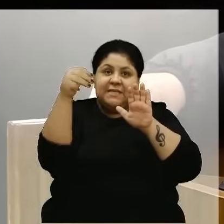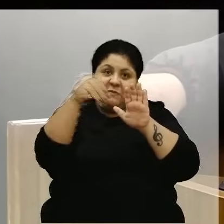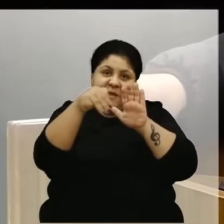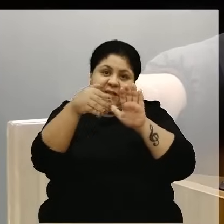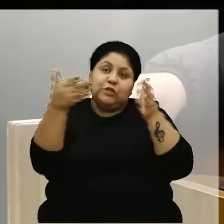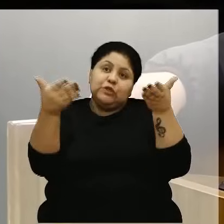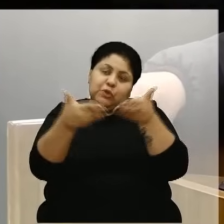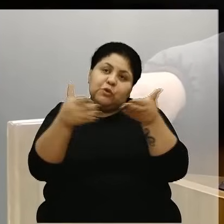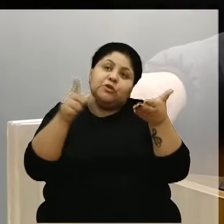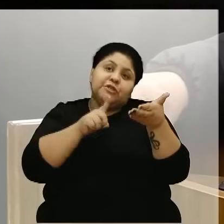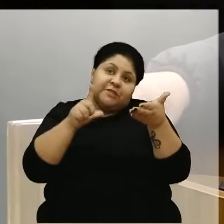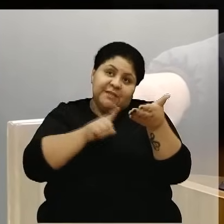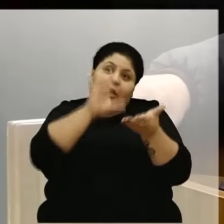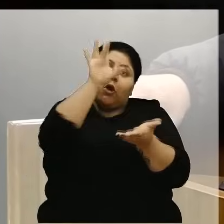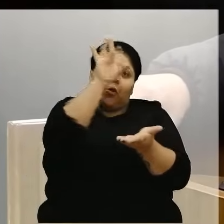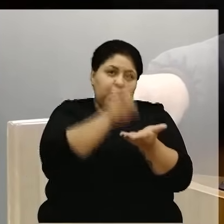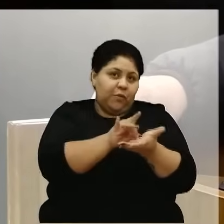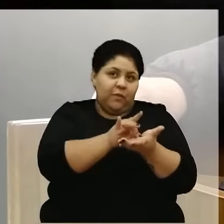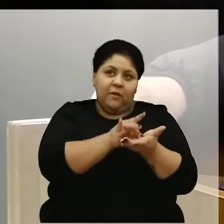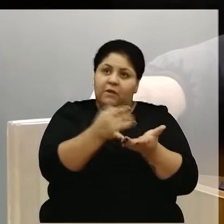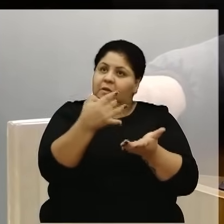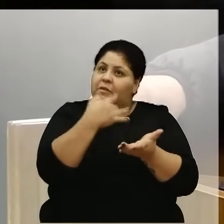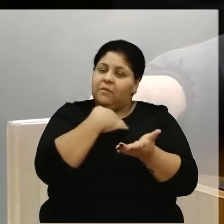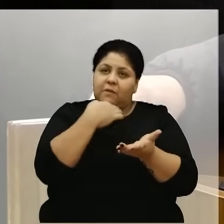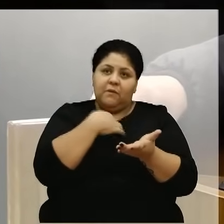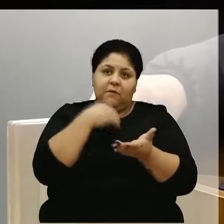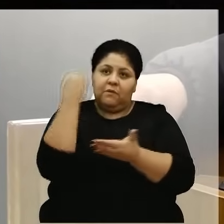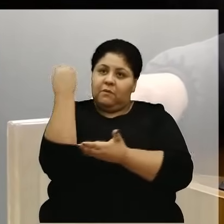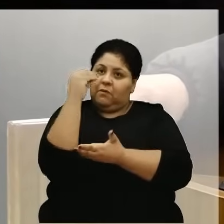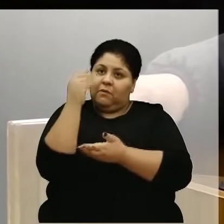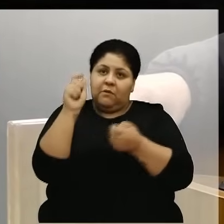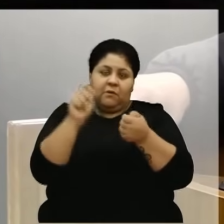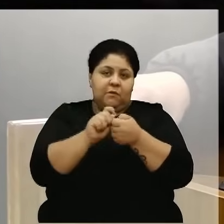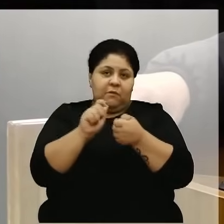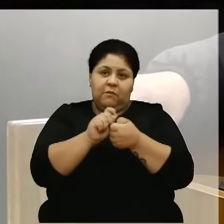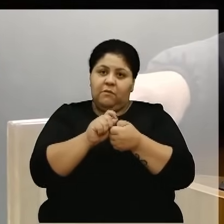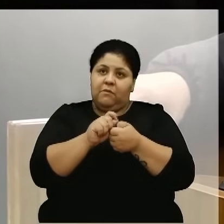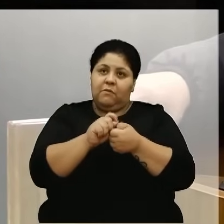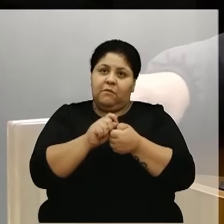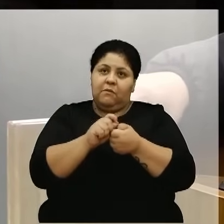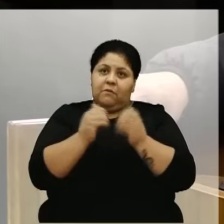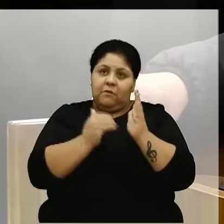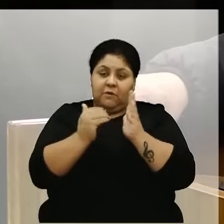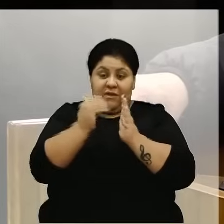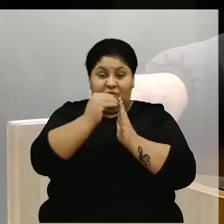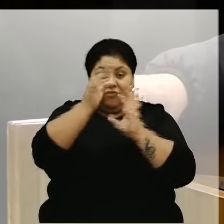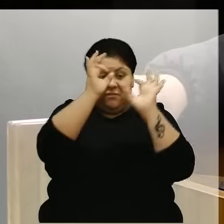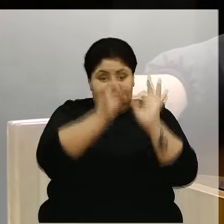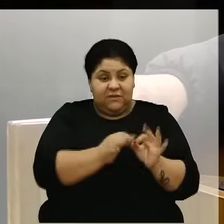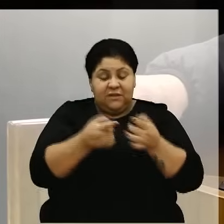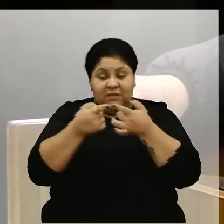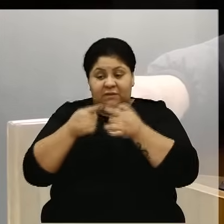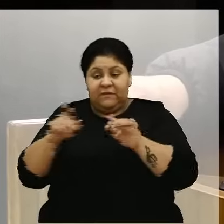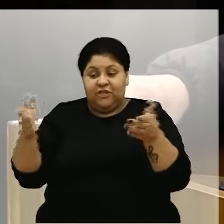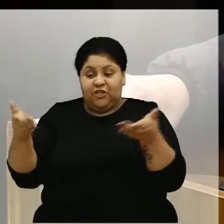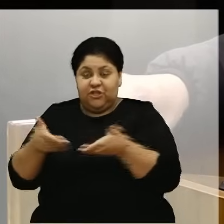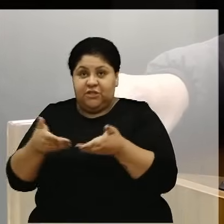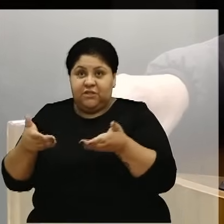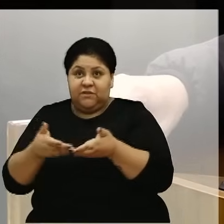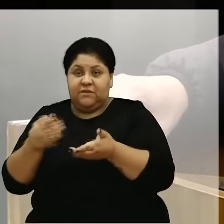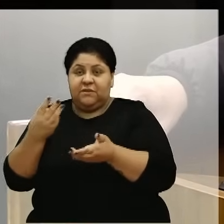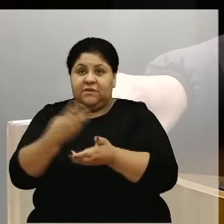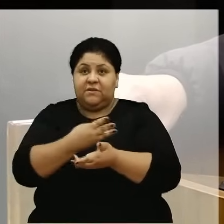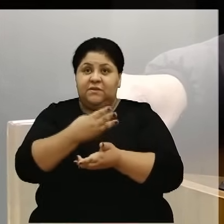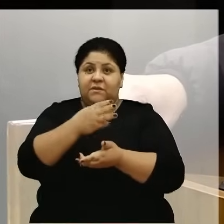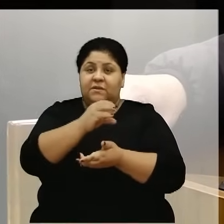tem confirmado. A gente não pode botar um equipamento para fazer sondagem, para dar esse volume certo, mas a gente já estima entre 300